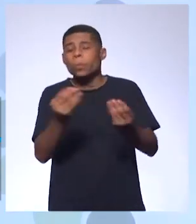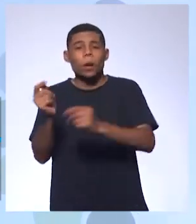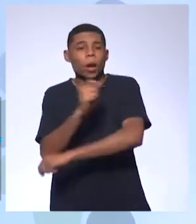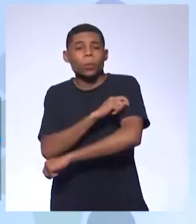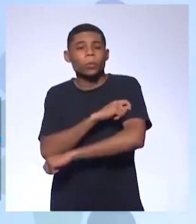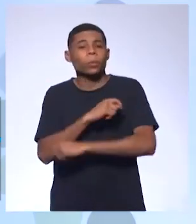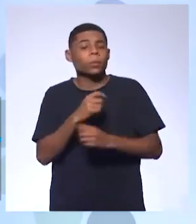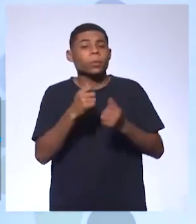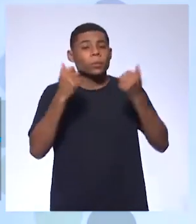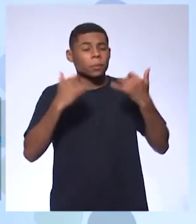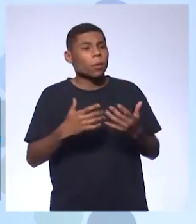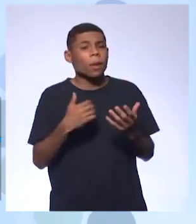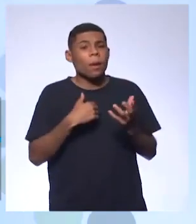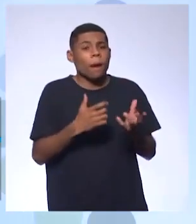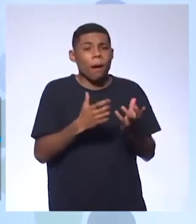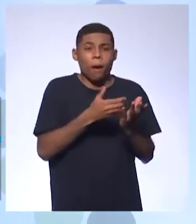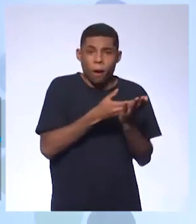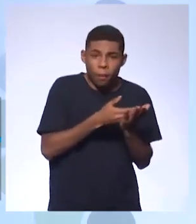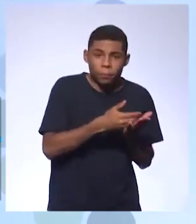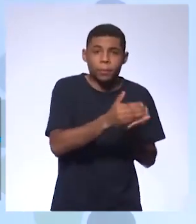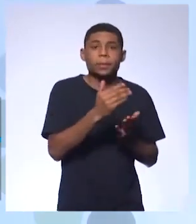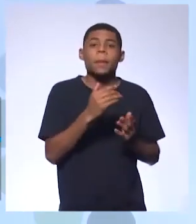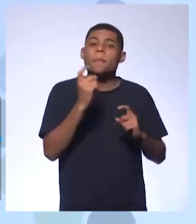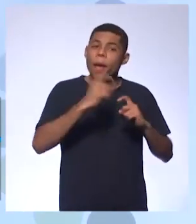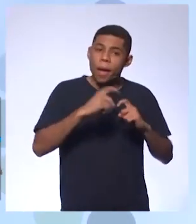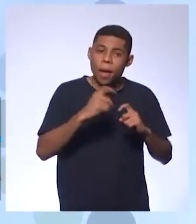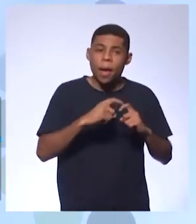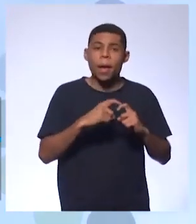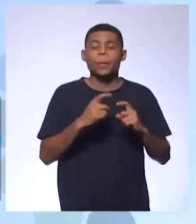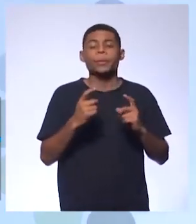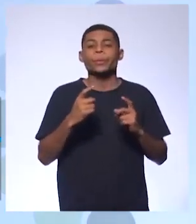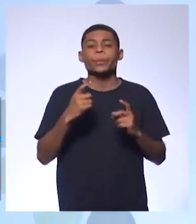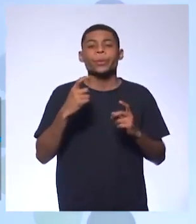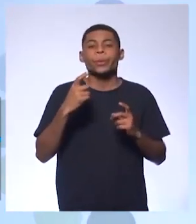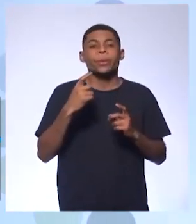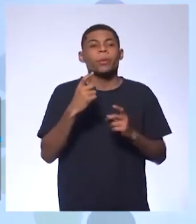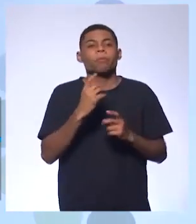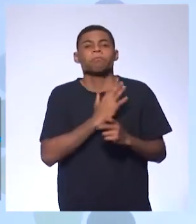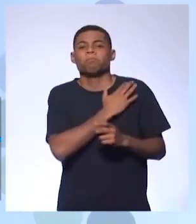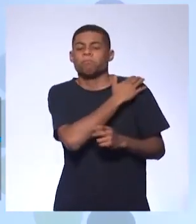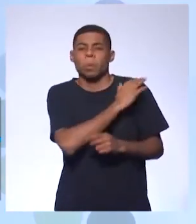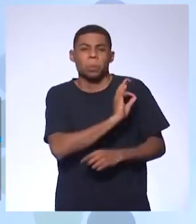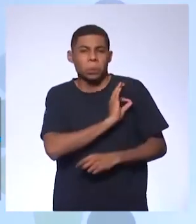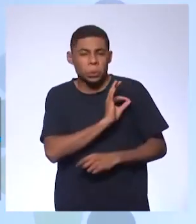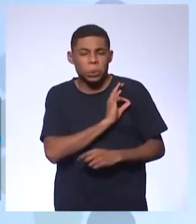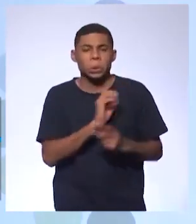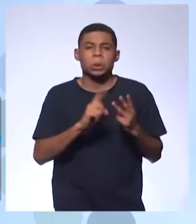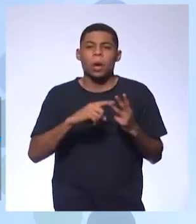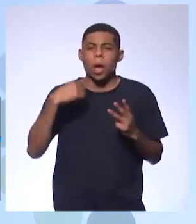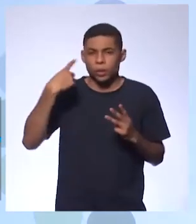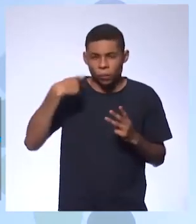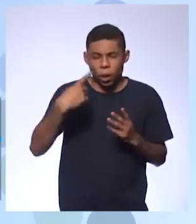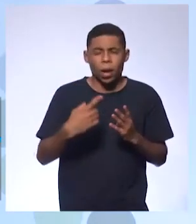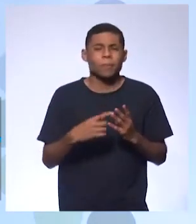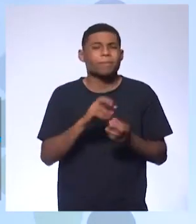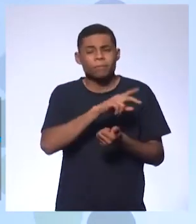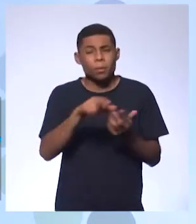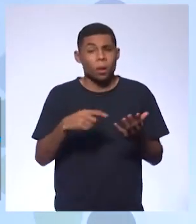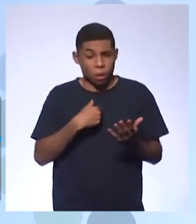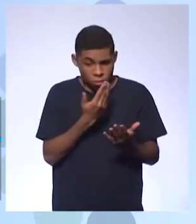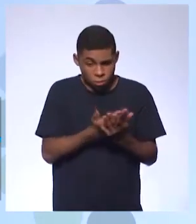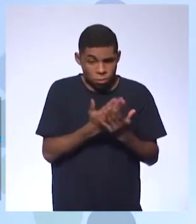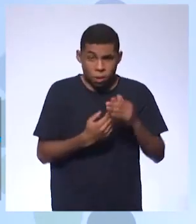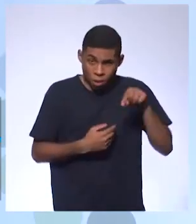pode iniciar essa questão de ser médico, delegado, advogado, esse meu hábito do estudo